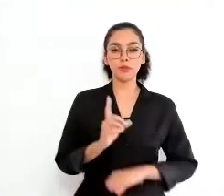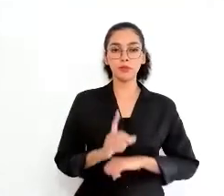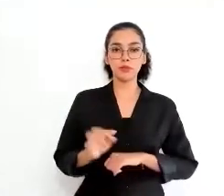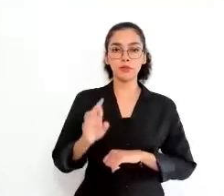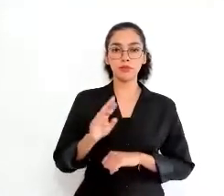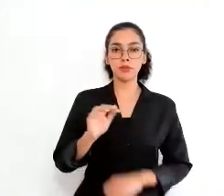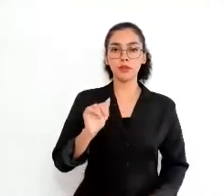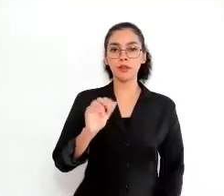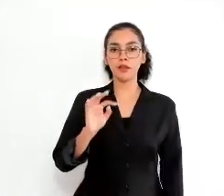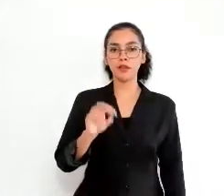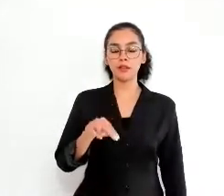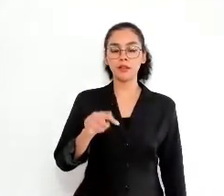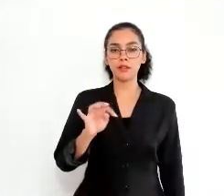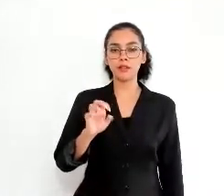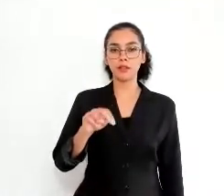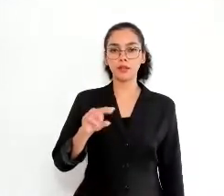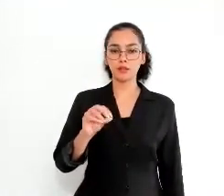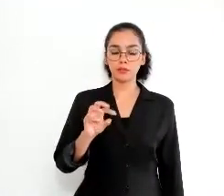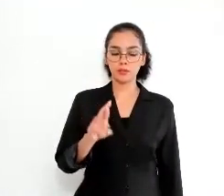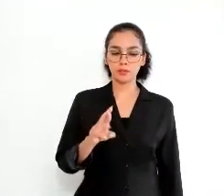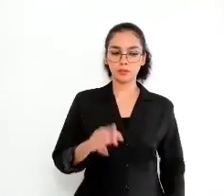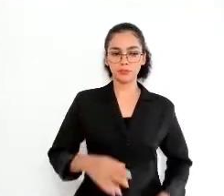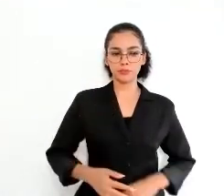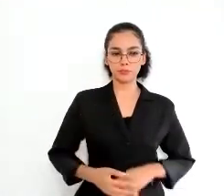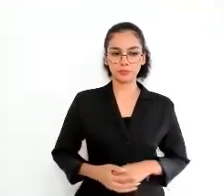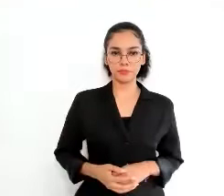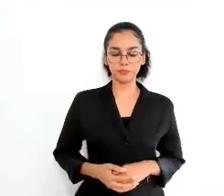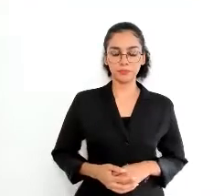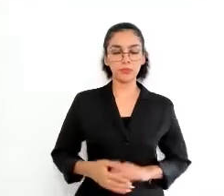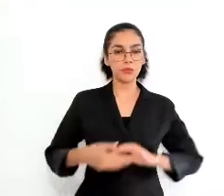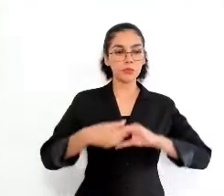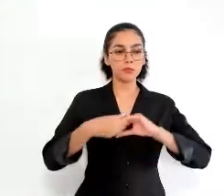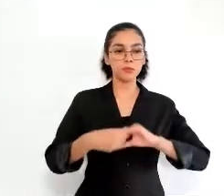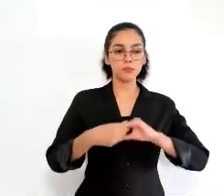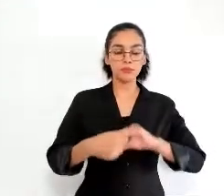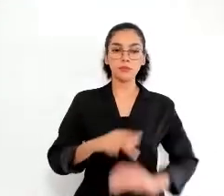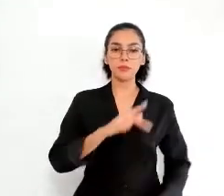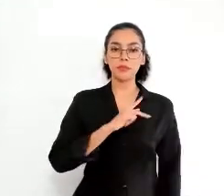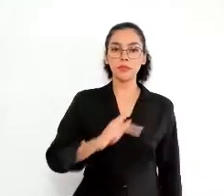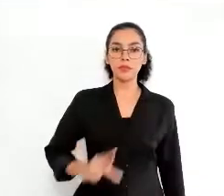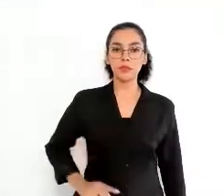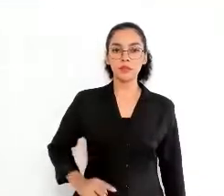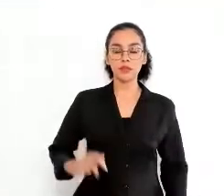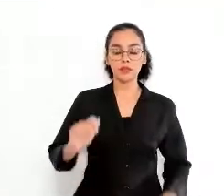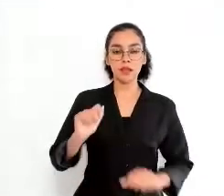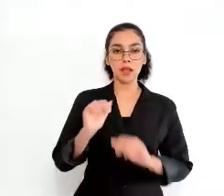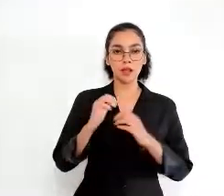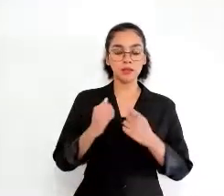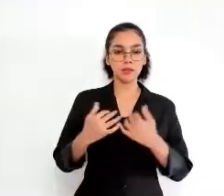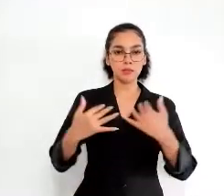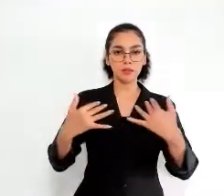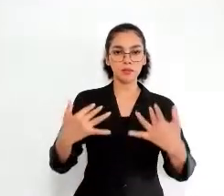Roberto. Cumprimento o presidente da Assembleia Legislativa, deputado Ezequiel Ferreira Galvão.